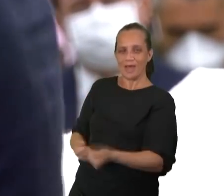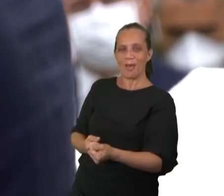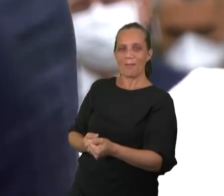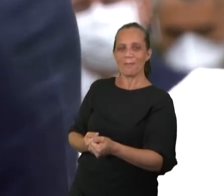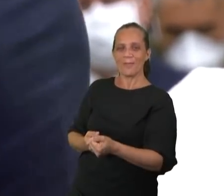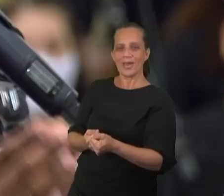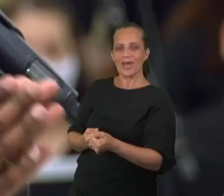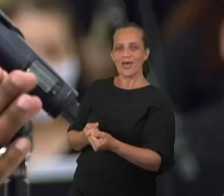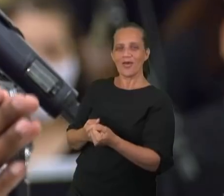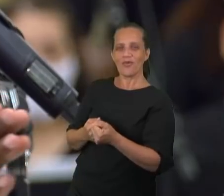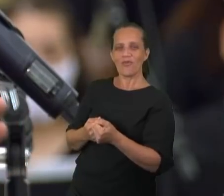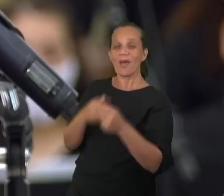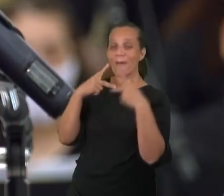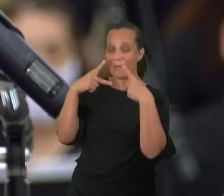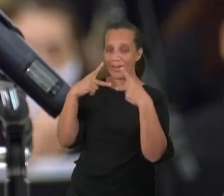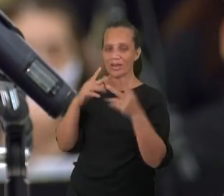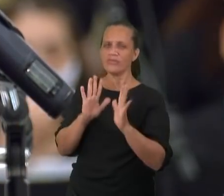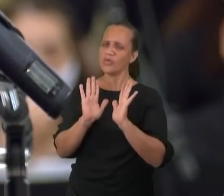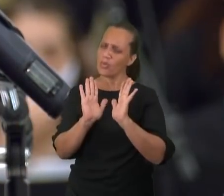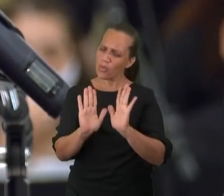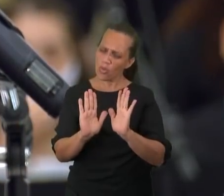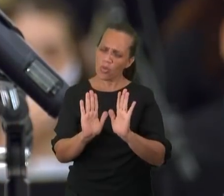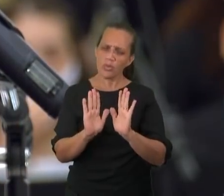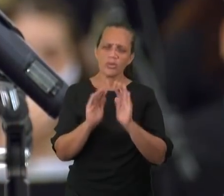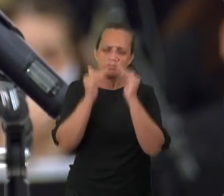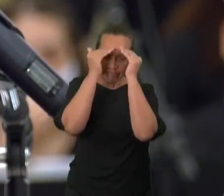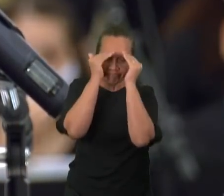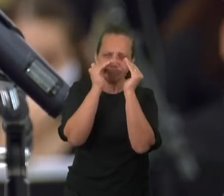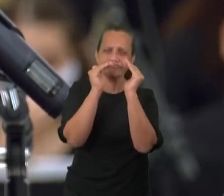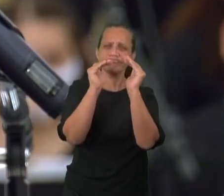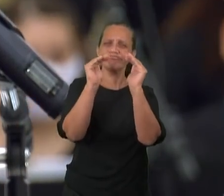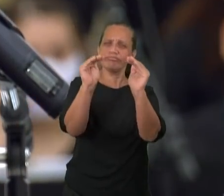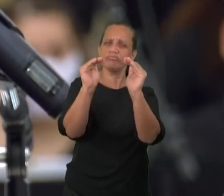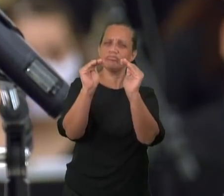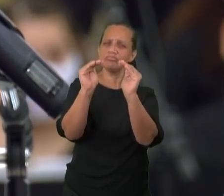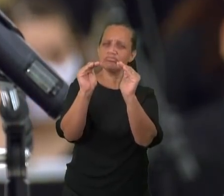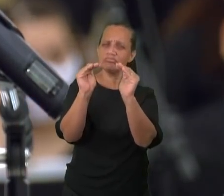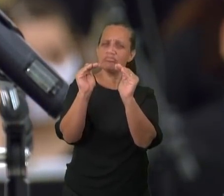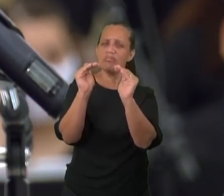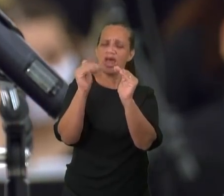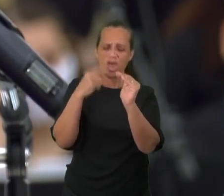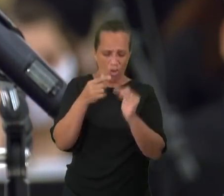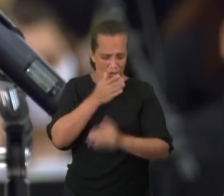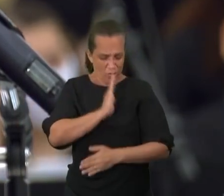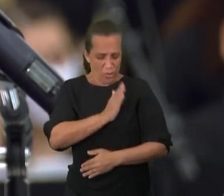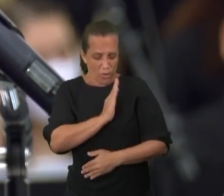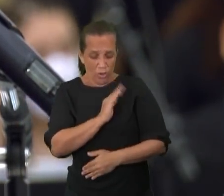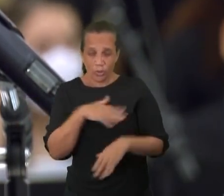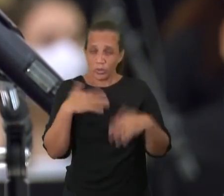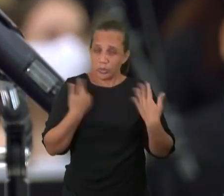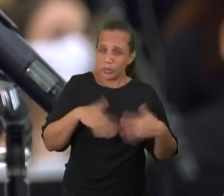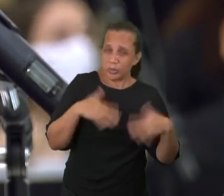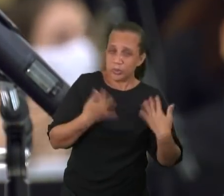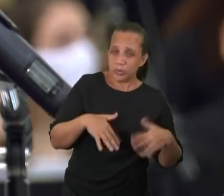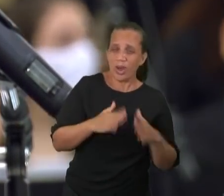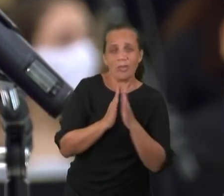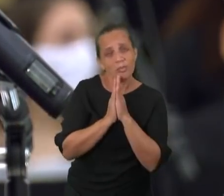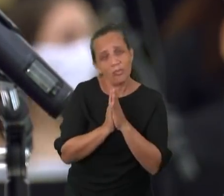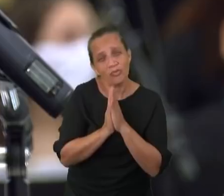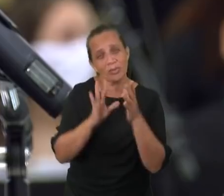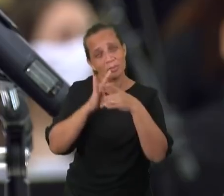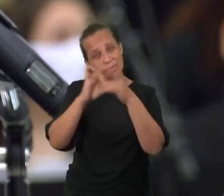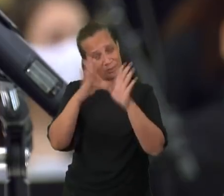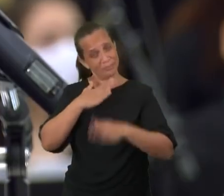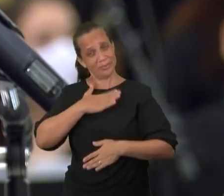Me permita, irmãos, em nome de Jesus, com muito tremor e temor digo isto. Eu estou aqui, só Deus sabe como está meu coração aqui, viu, irmãos? Mas me permita, em nome de Jesus.